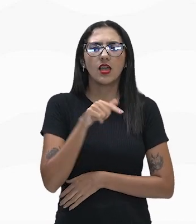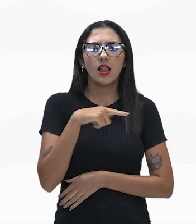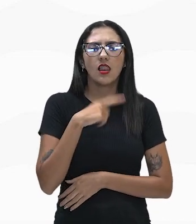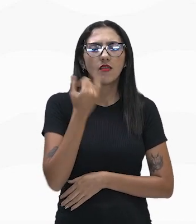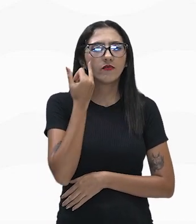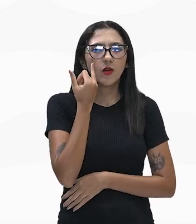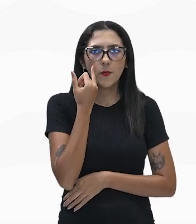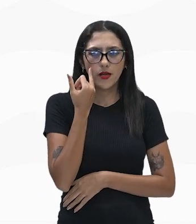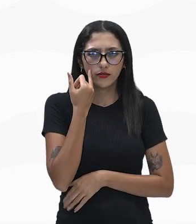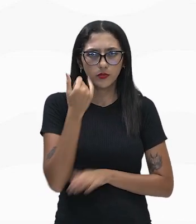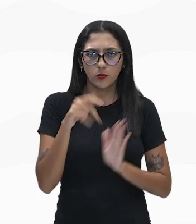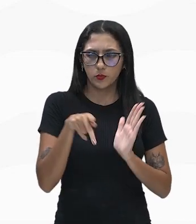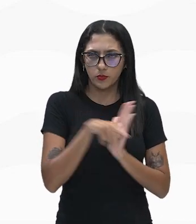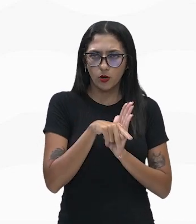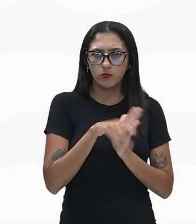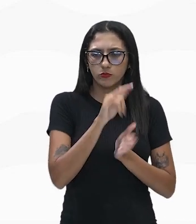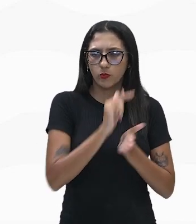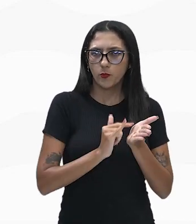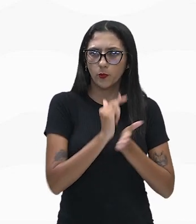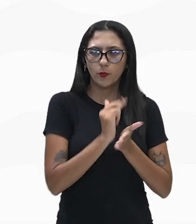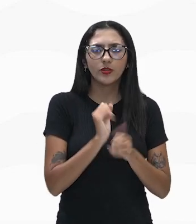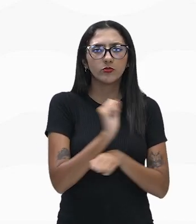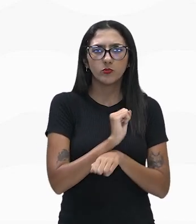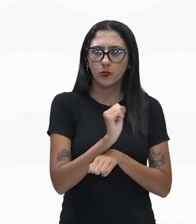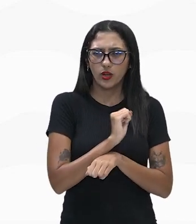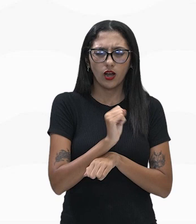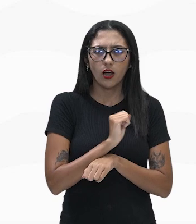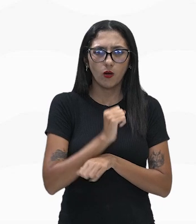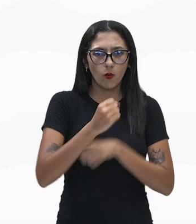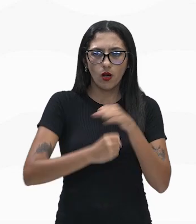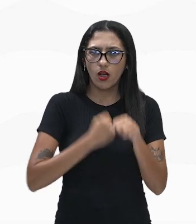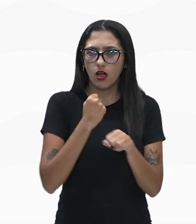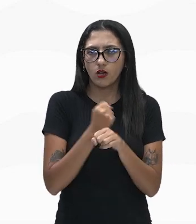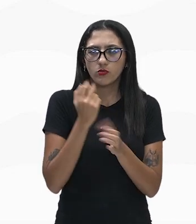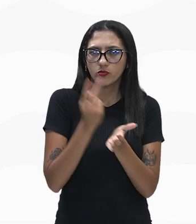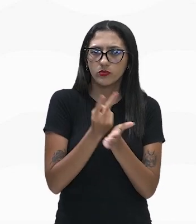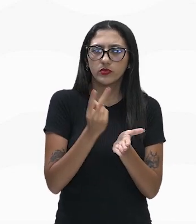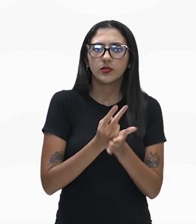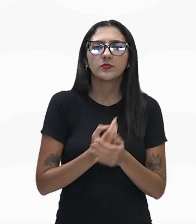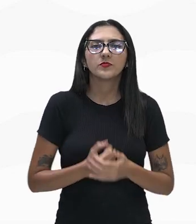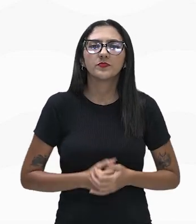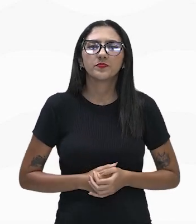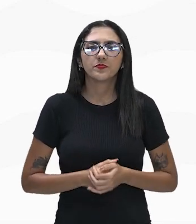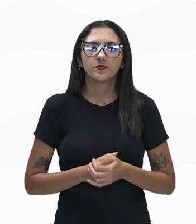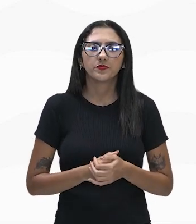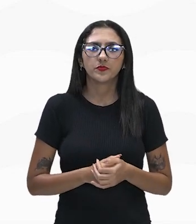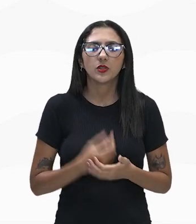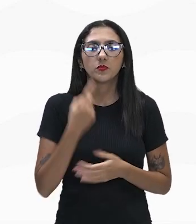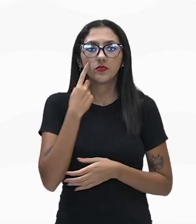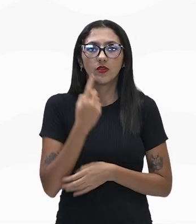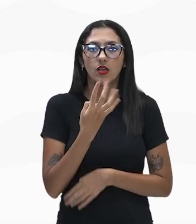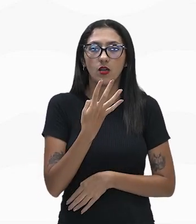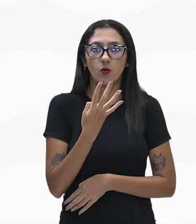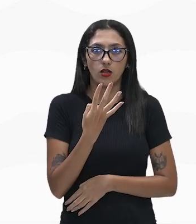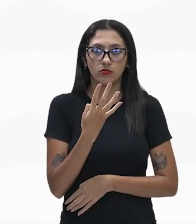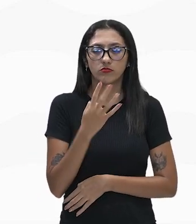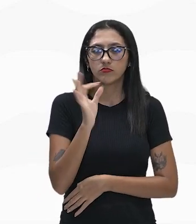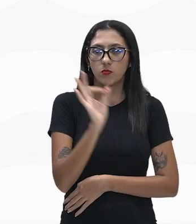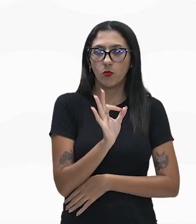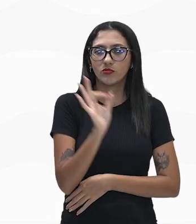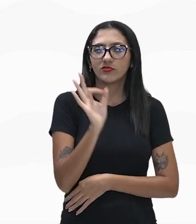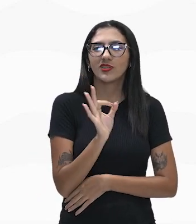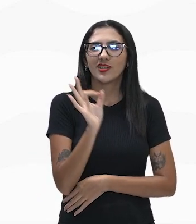veículo tem que pagar IPVA anualmente. Então, calculando então os 4% aí dos 60